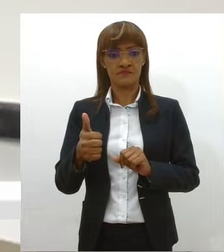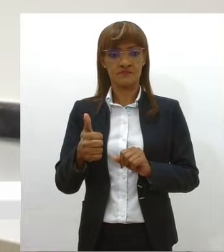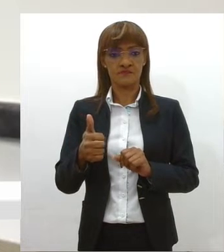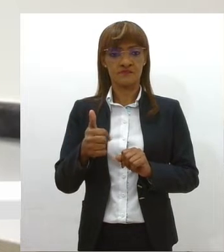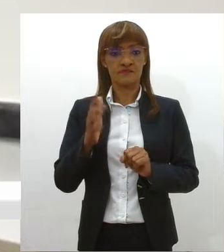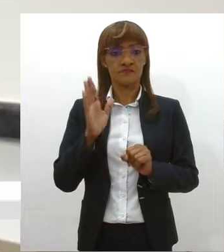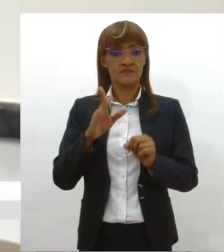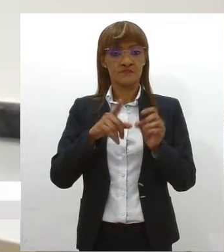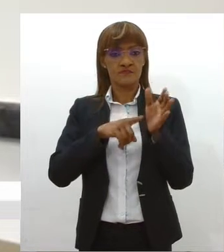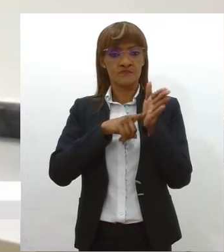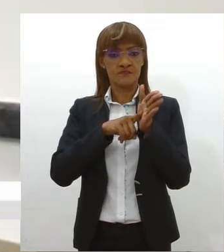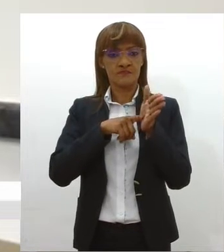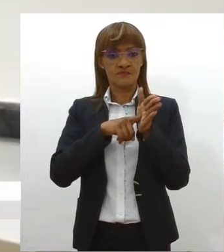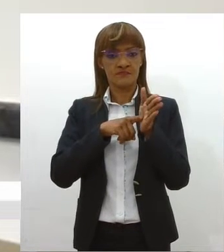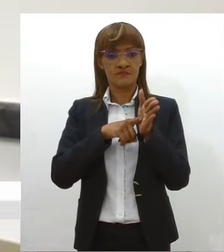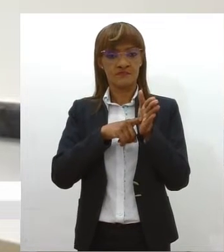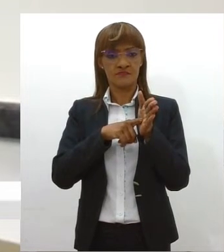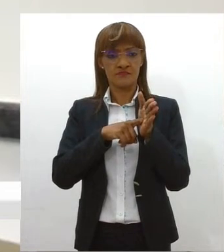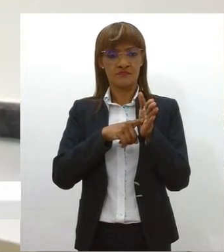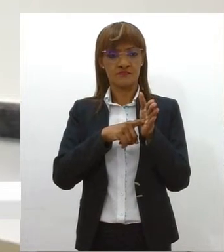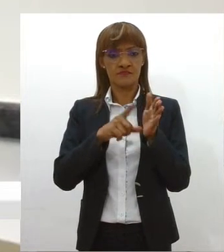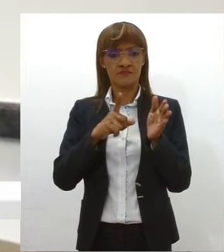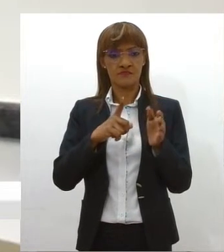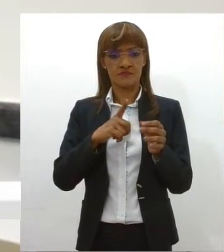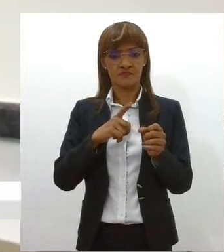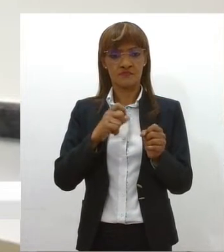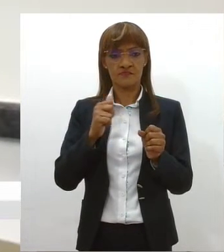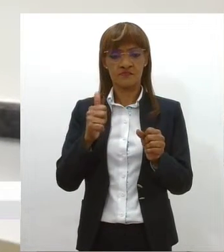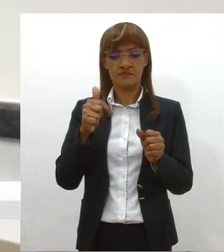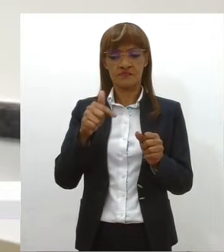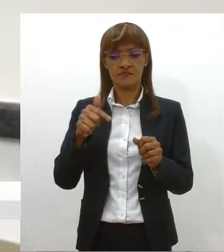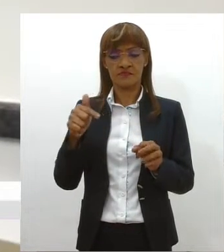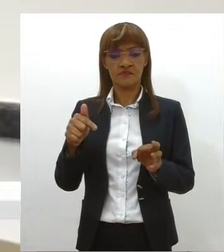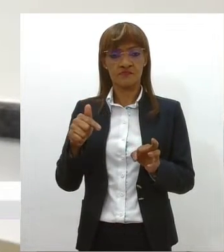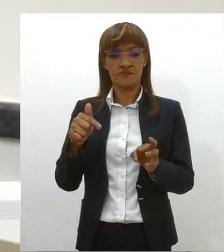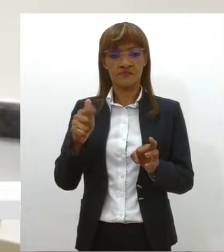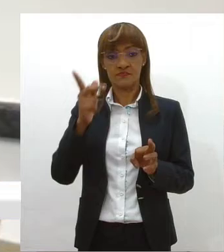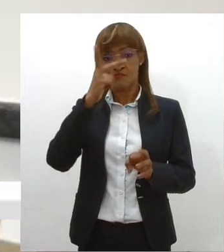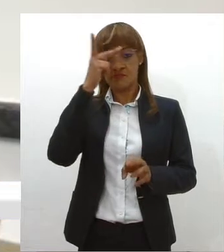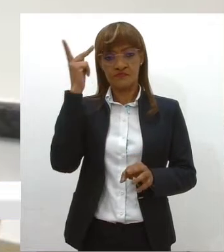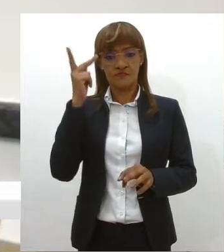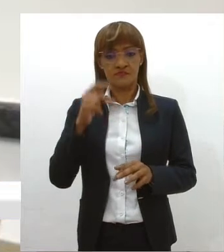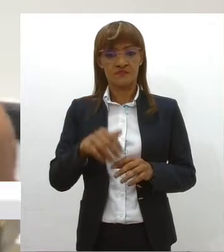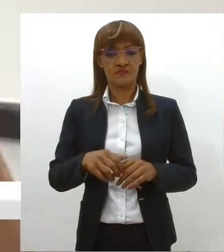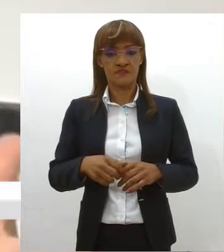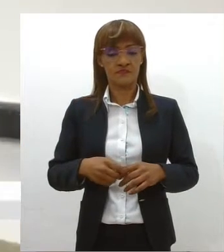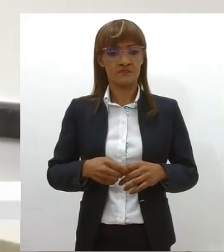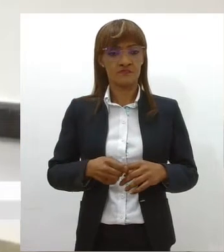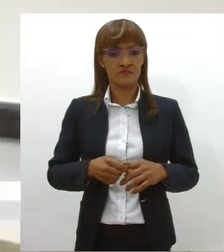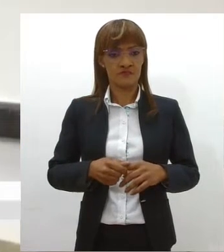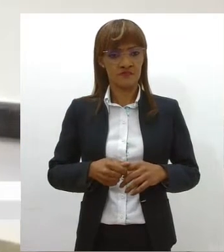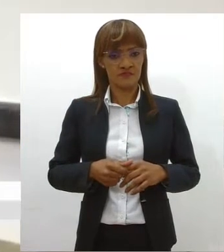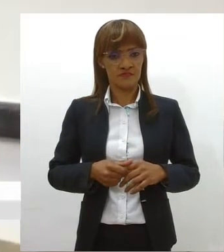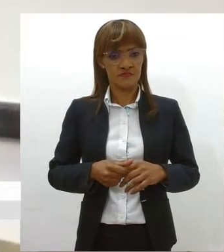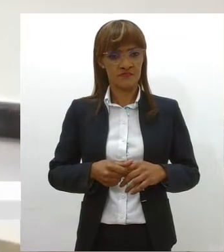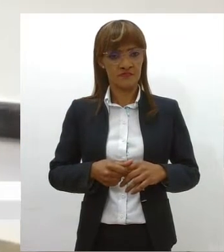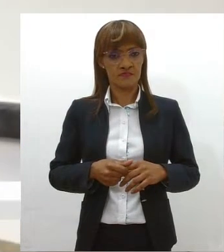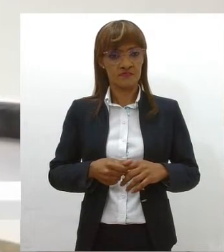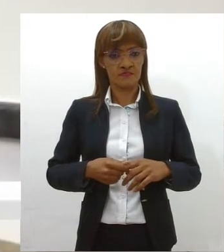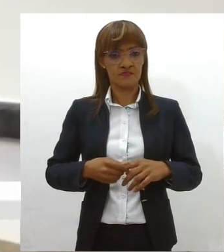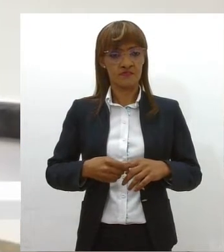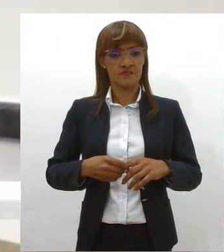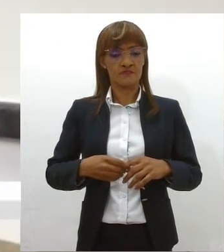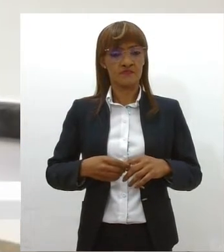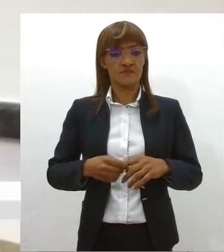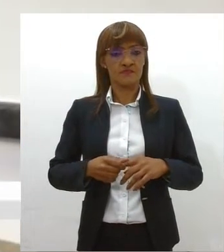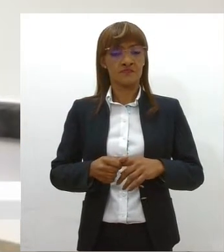com 177 indivíduos. 25% falaram que havia aumento do volume. As vacinas que